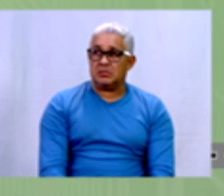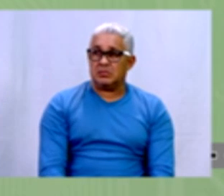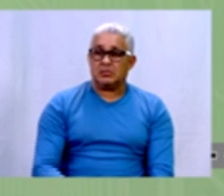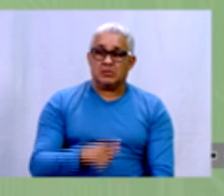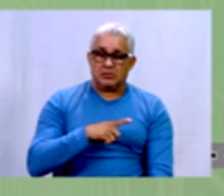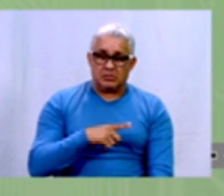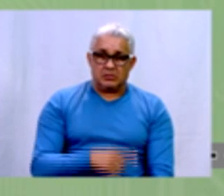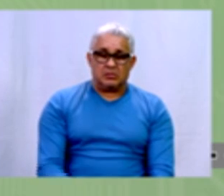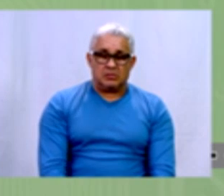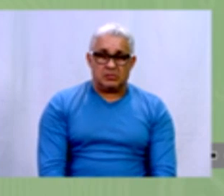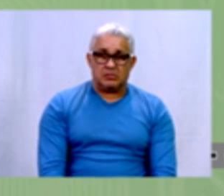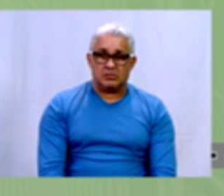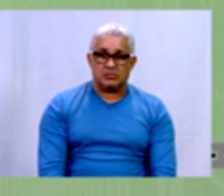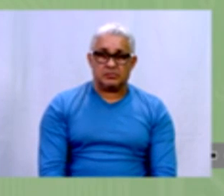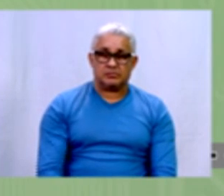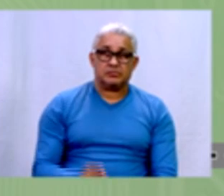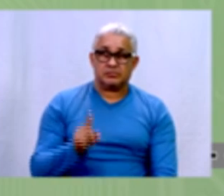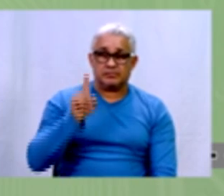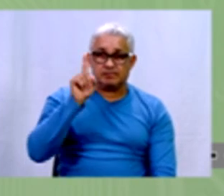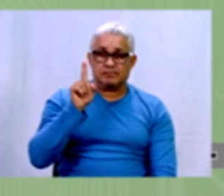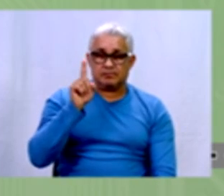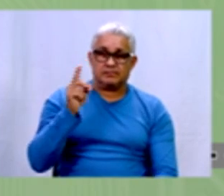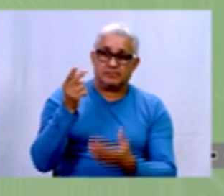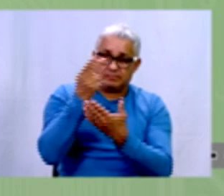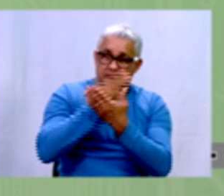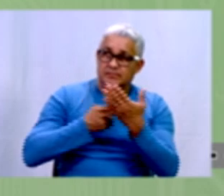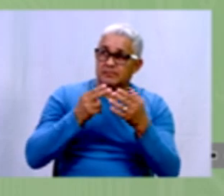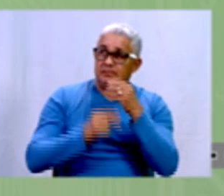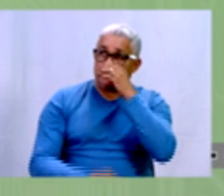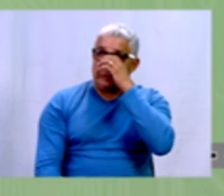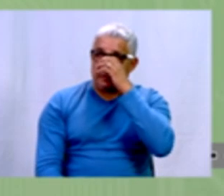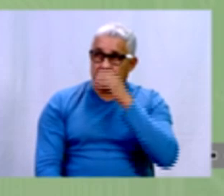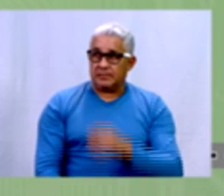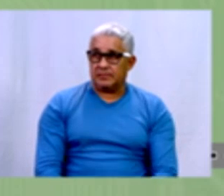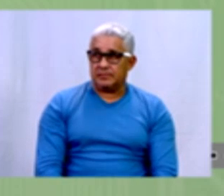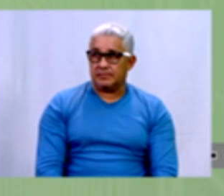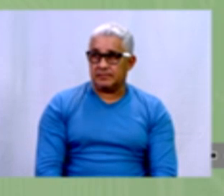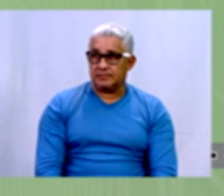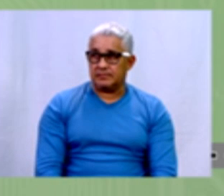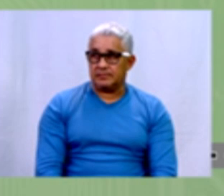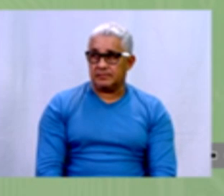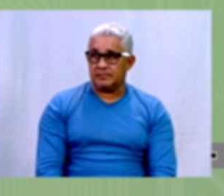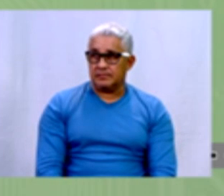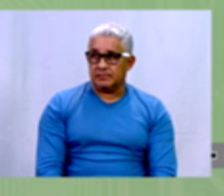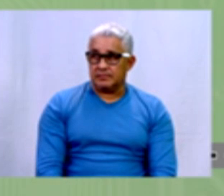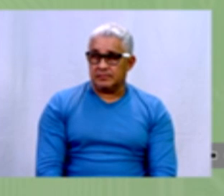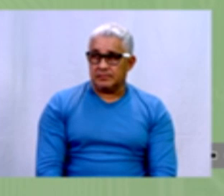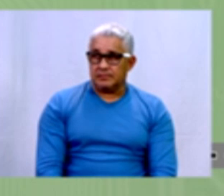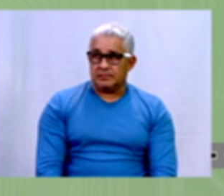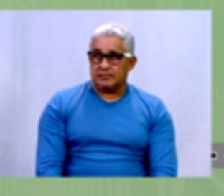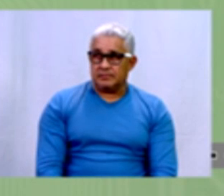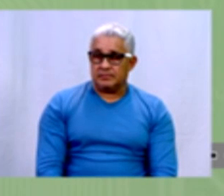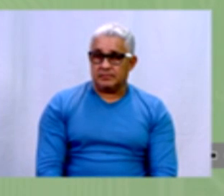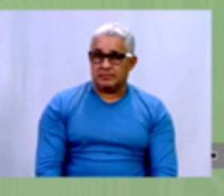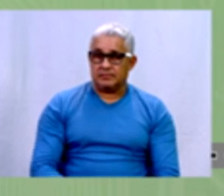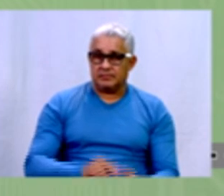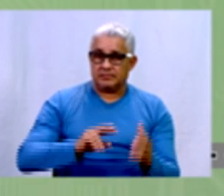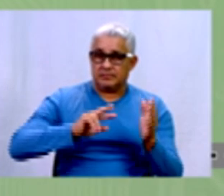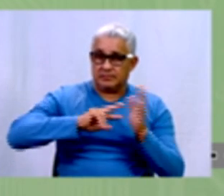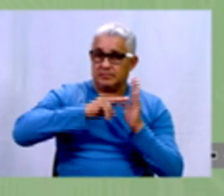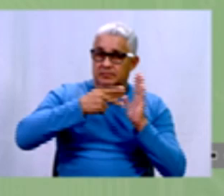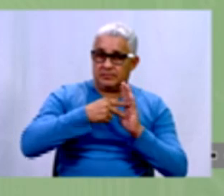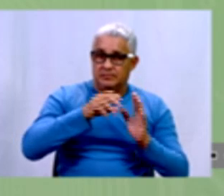Aqui temos aí um desenho que representa bem o